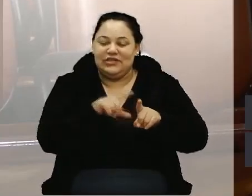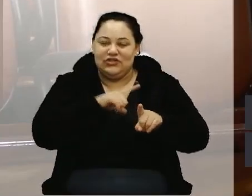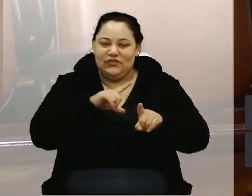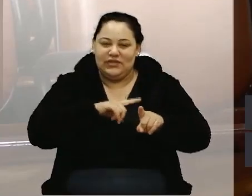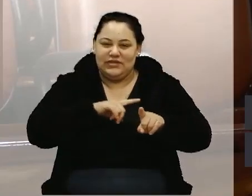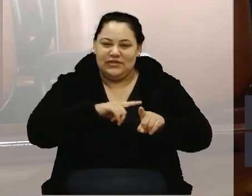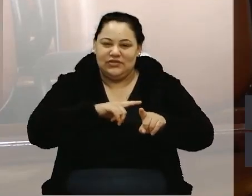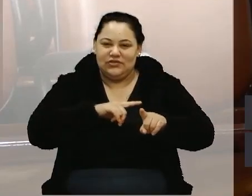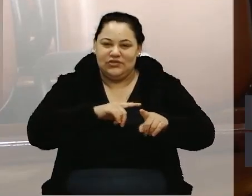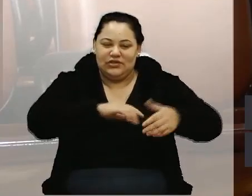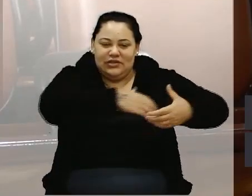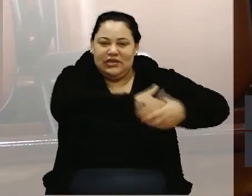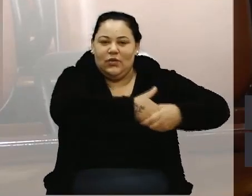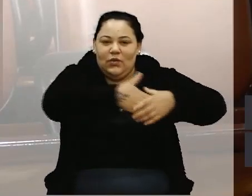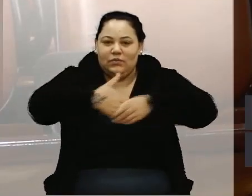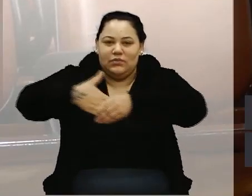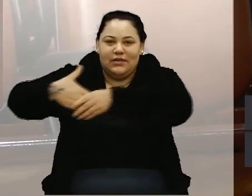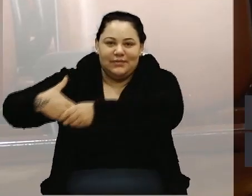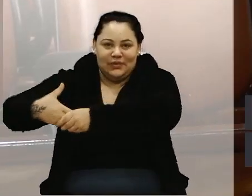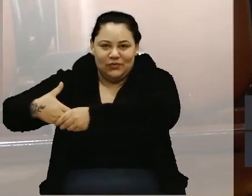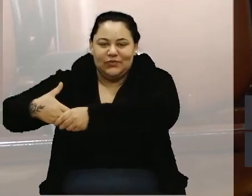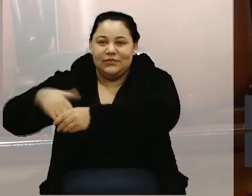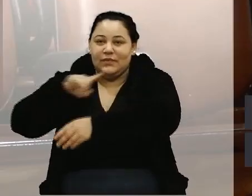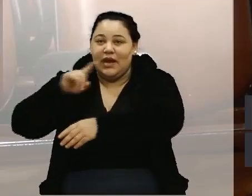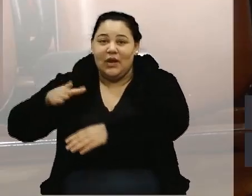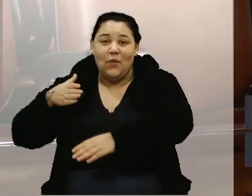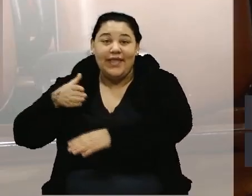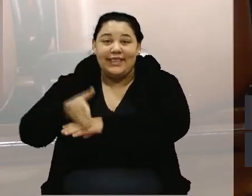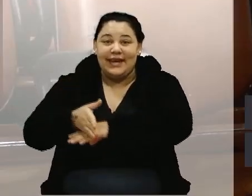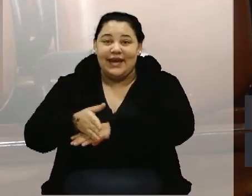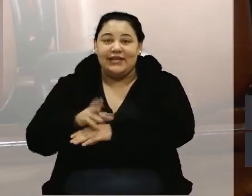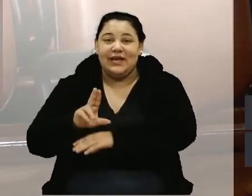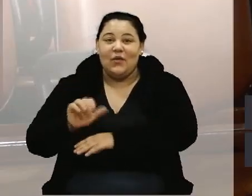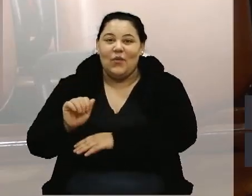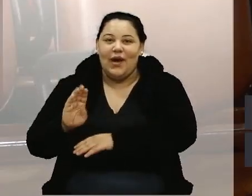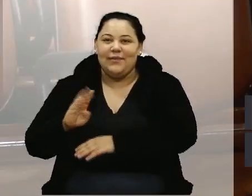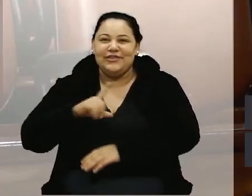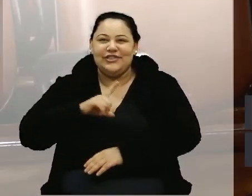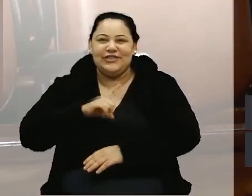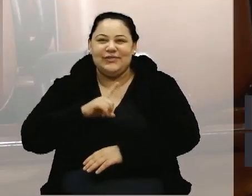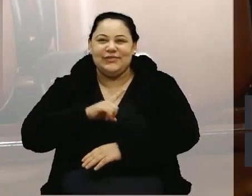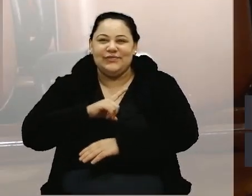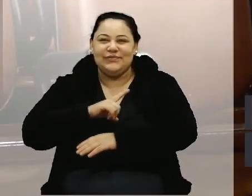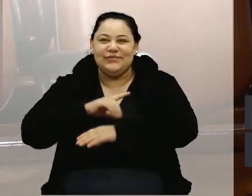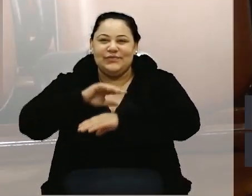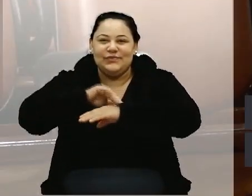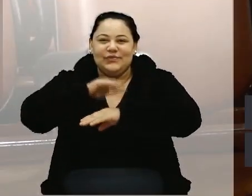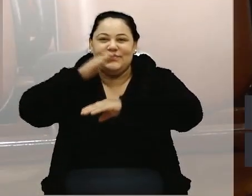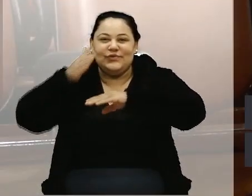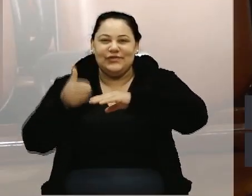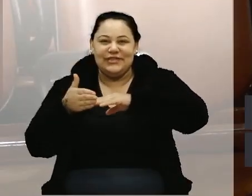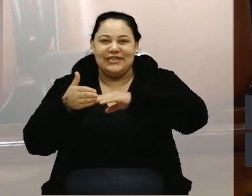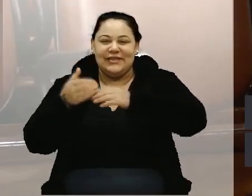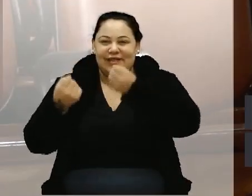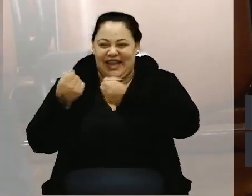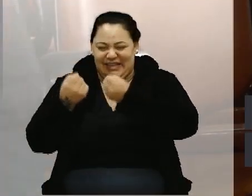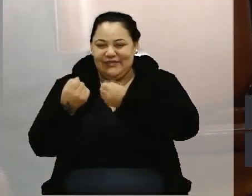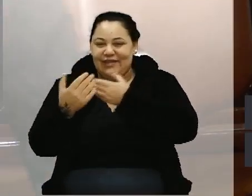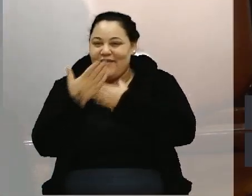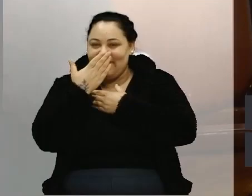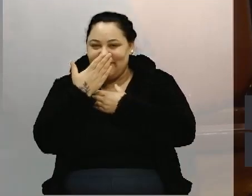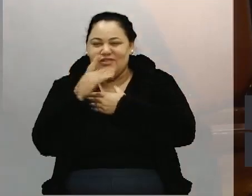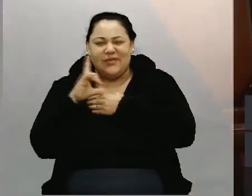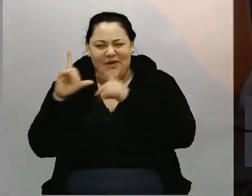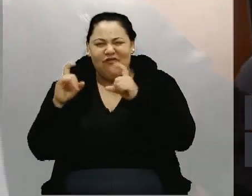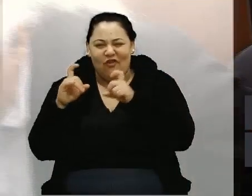para não invadirem a UAB. É uma foto simbólica, tua com um fusquinha na frente. da UAB. Então nós precisamos se